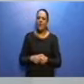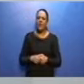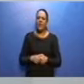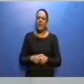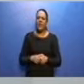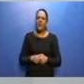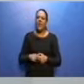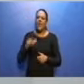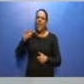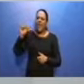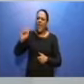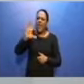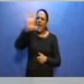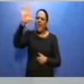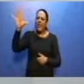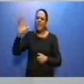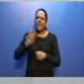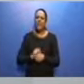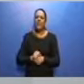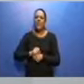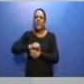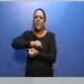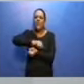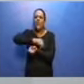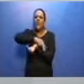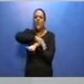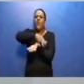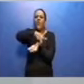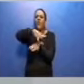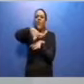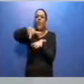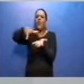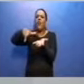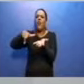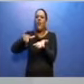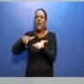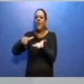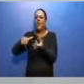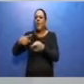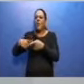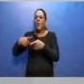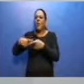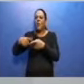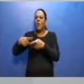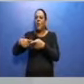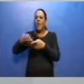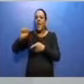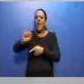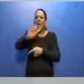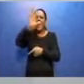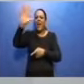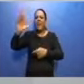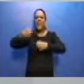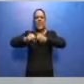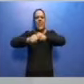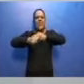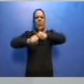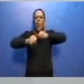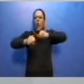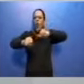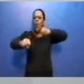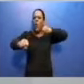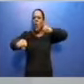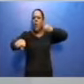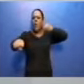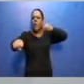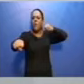diversidade climática, né, em razão principalmente da extensão territorial. É o maior continente, né, do nosso planeta, né, é